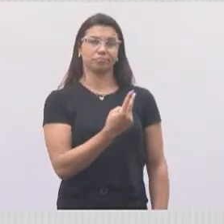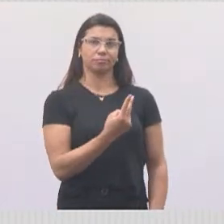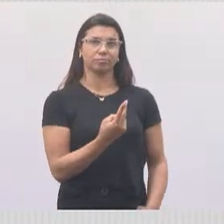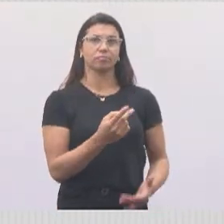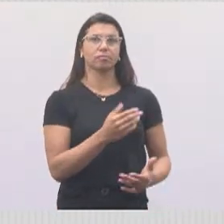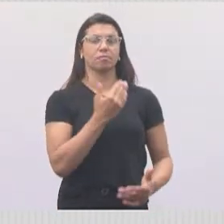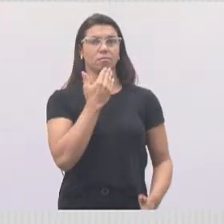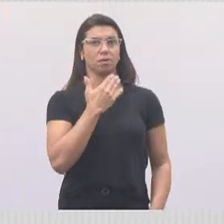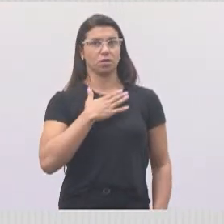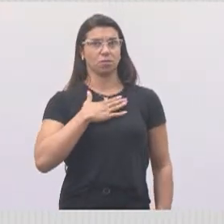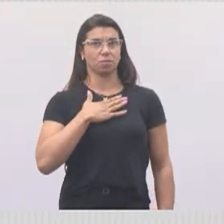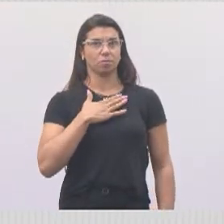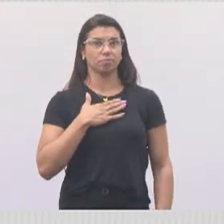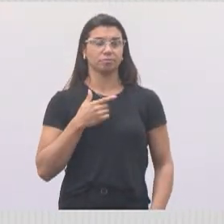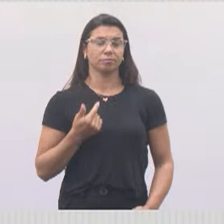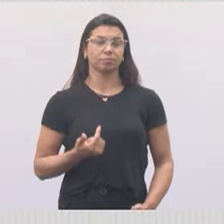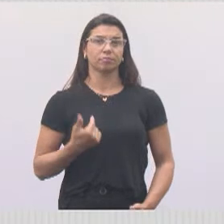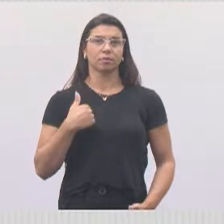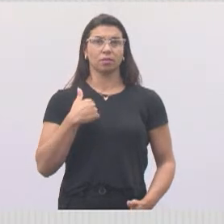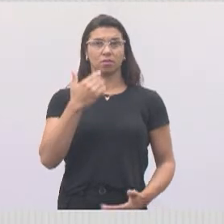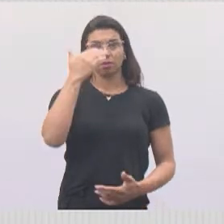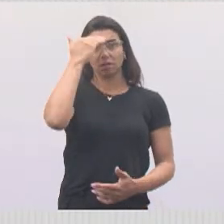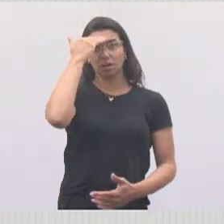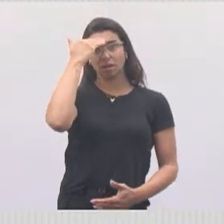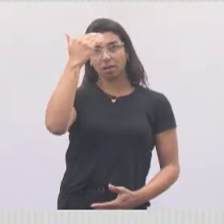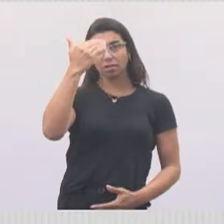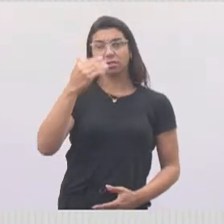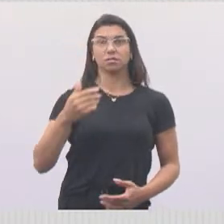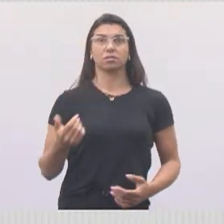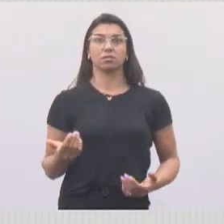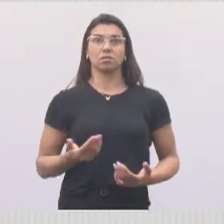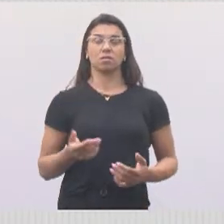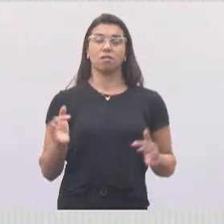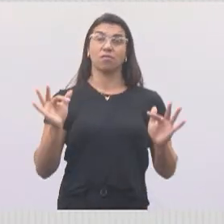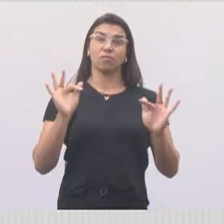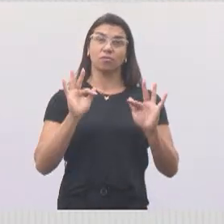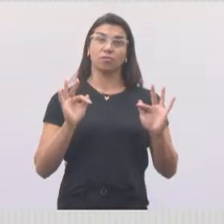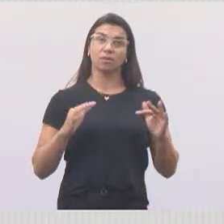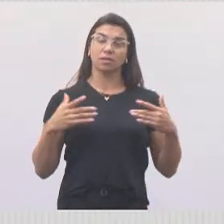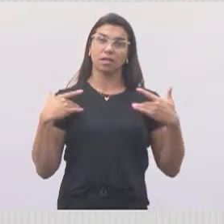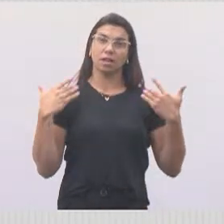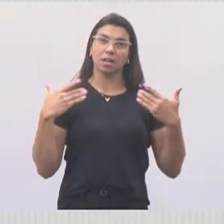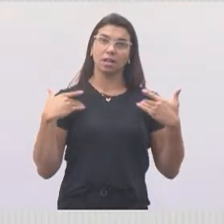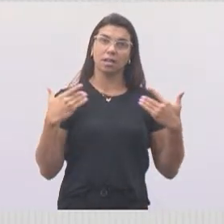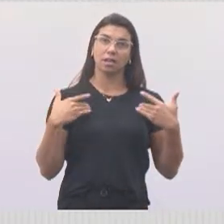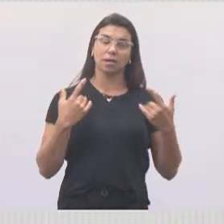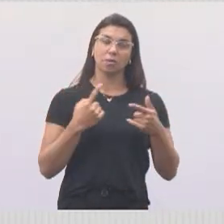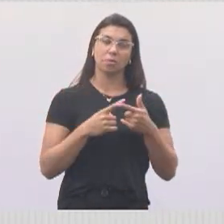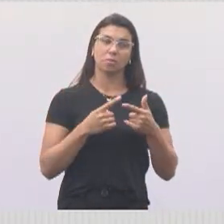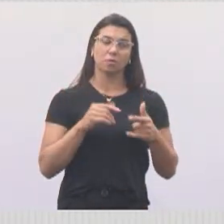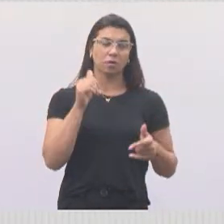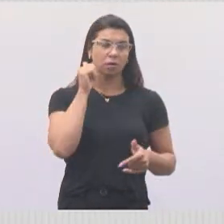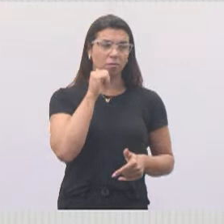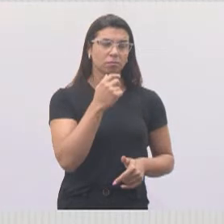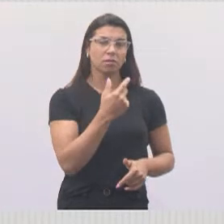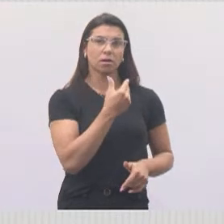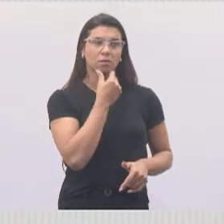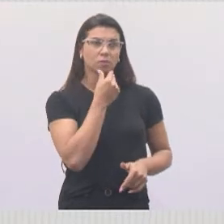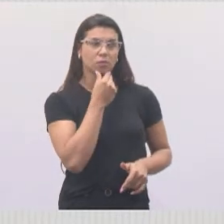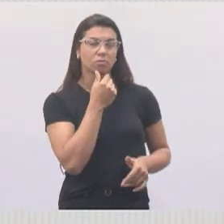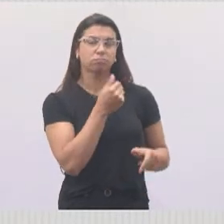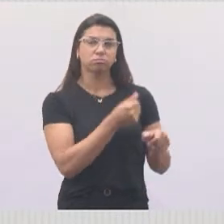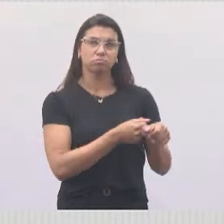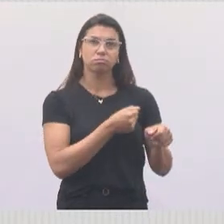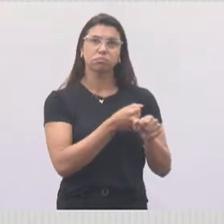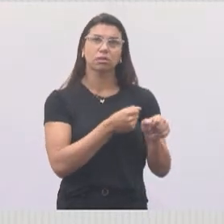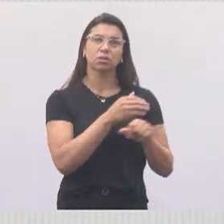Marcos, agradeço e fico contente da senhora estar acompanhando o trabalho desses